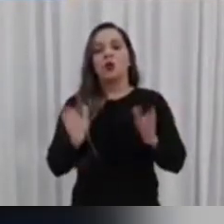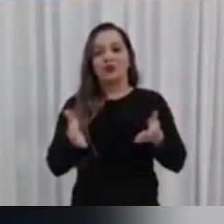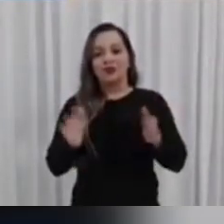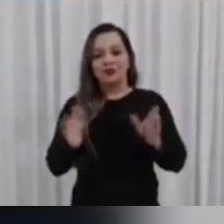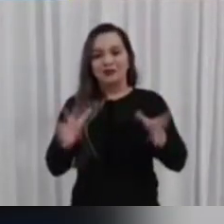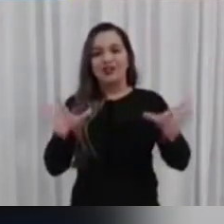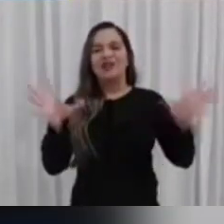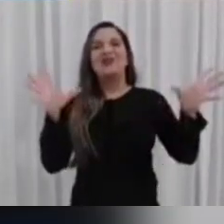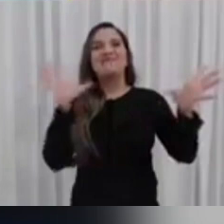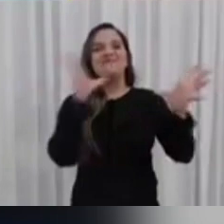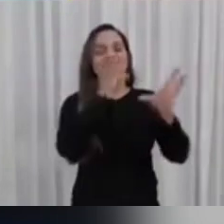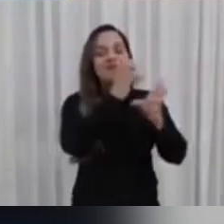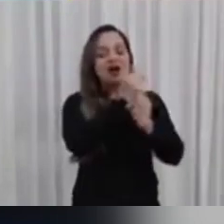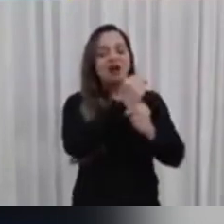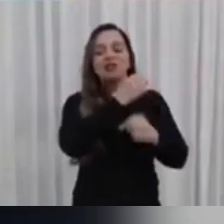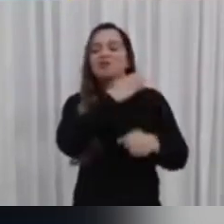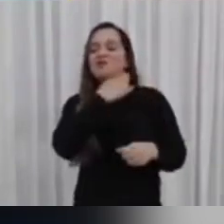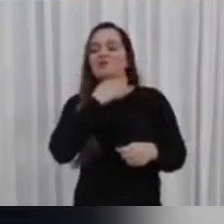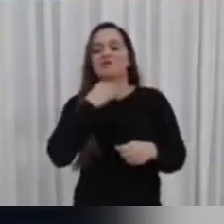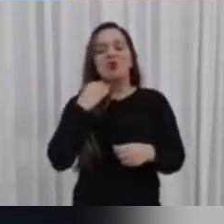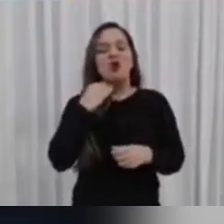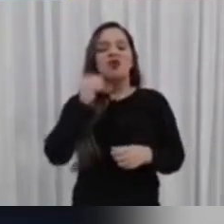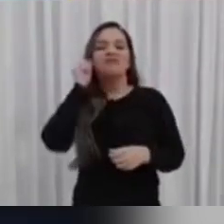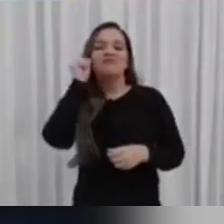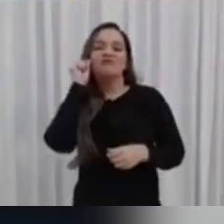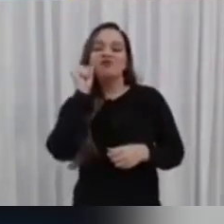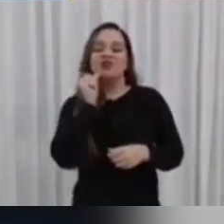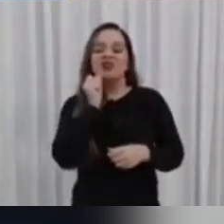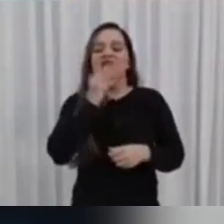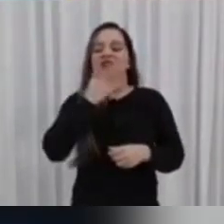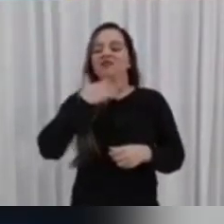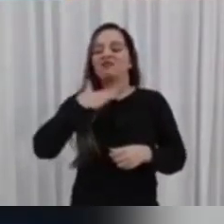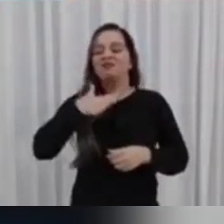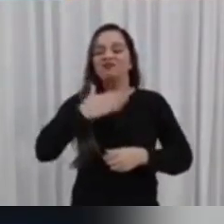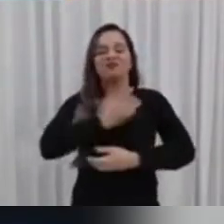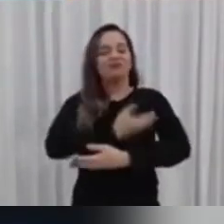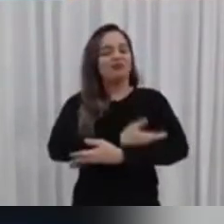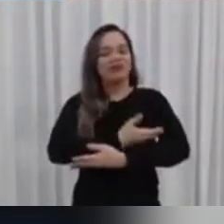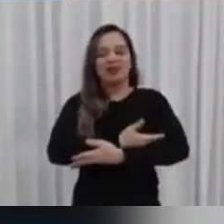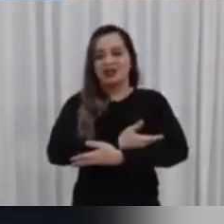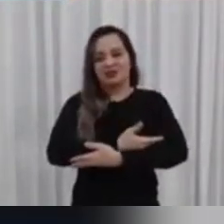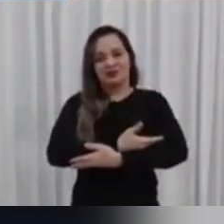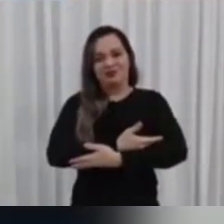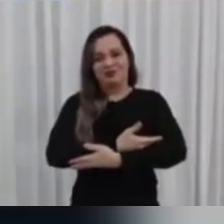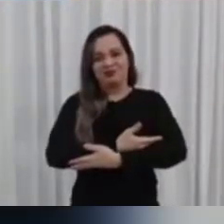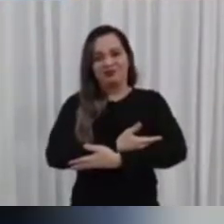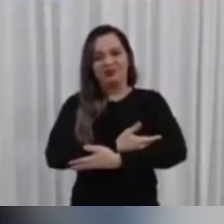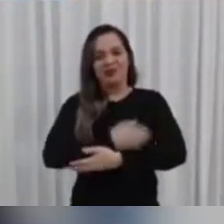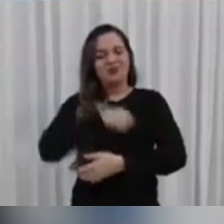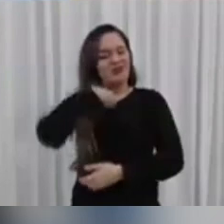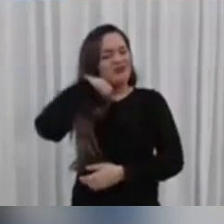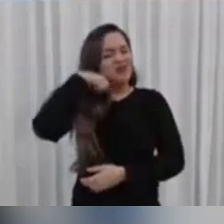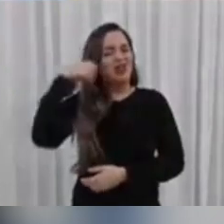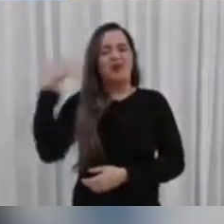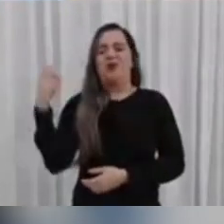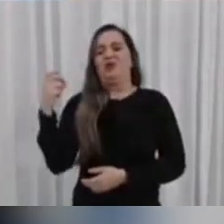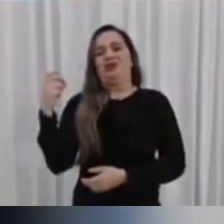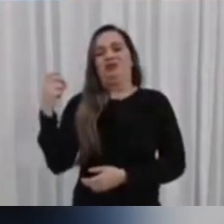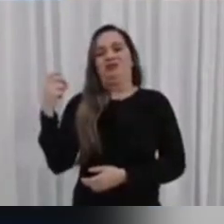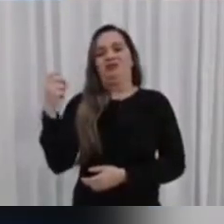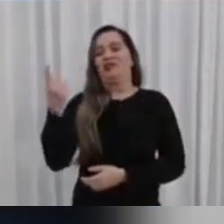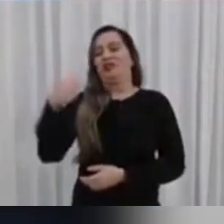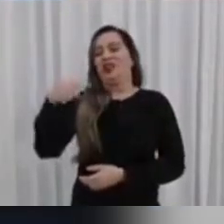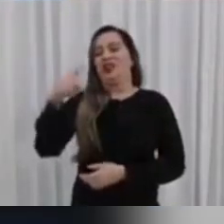de mortalidade materno e neonatal. Isso é uma vergonha. E você vai no site da OS, não tem esses